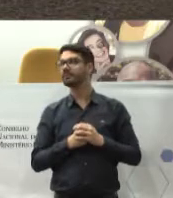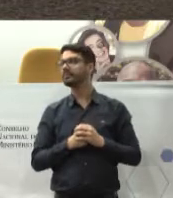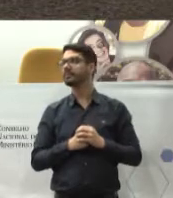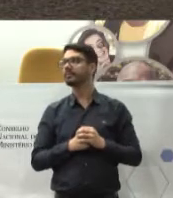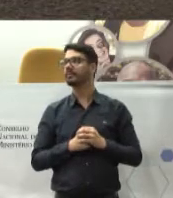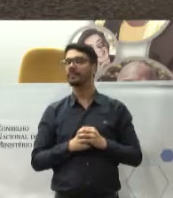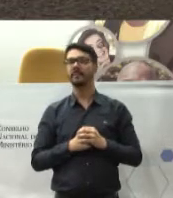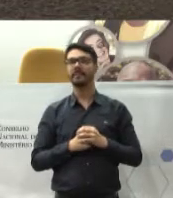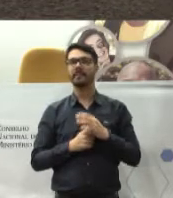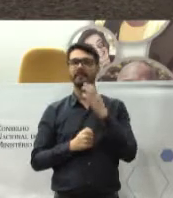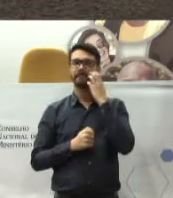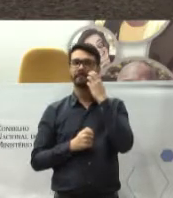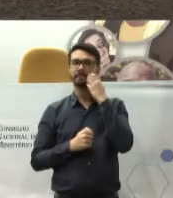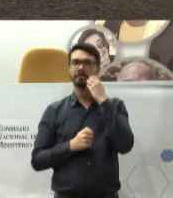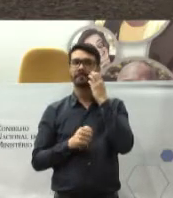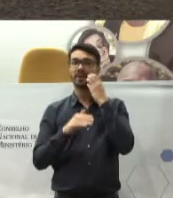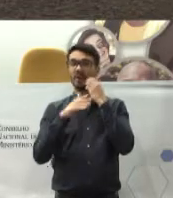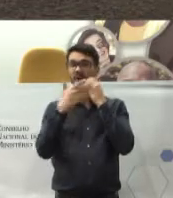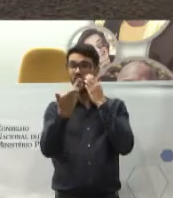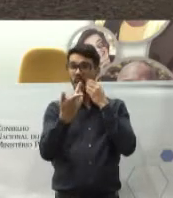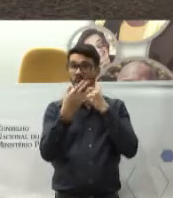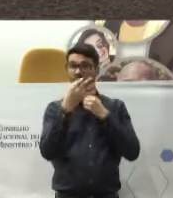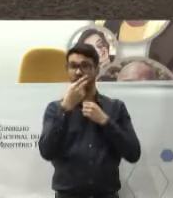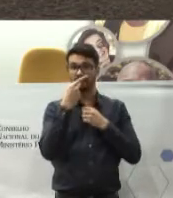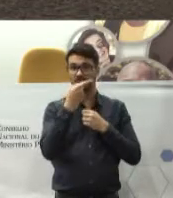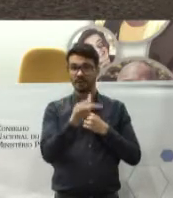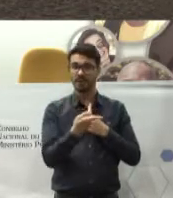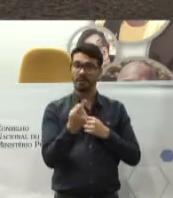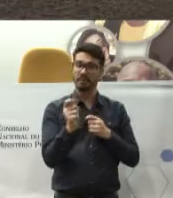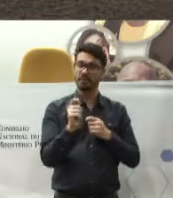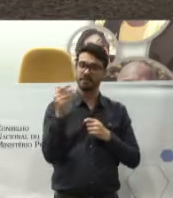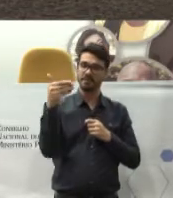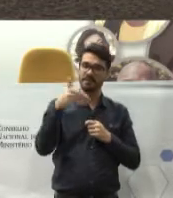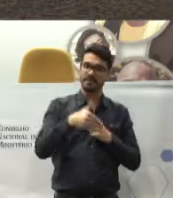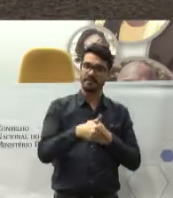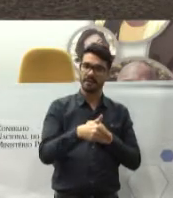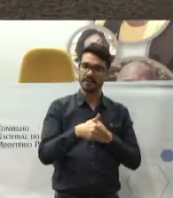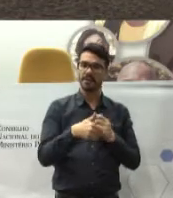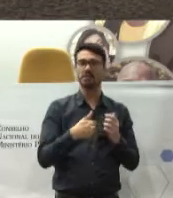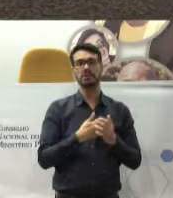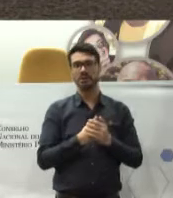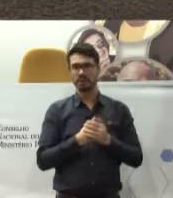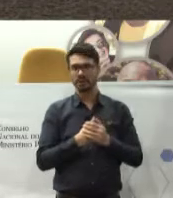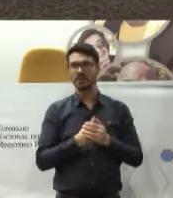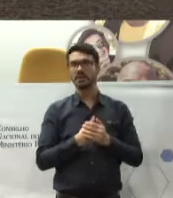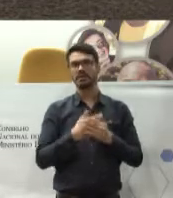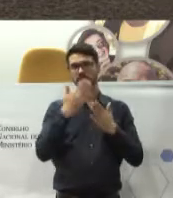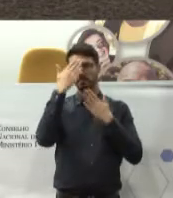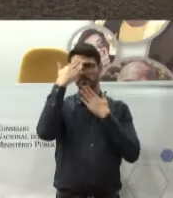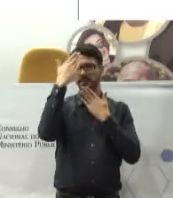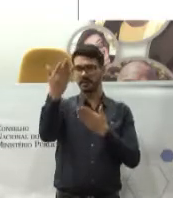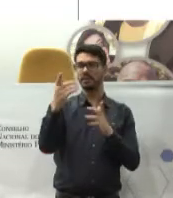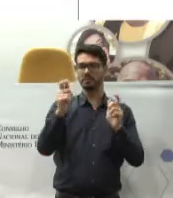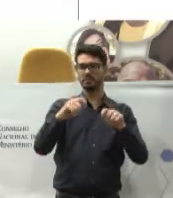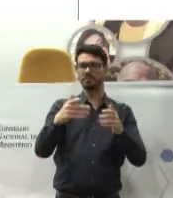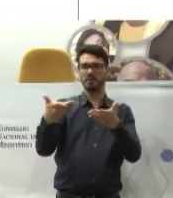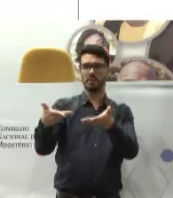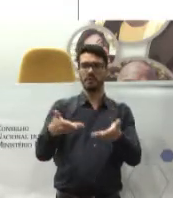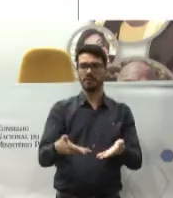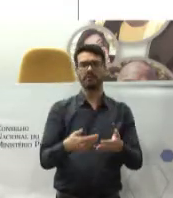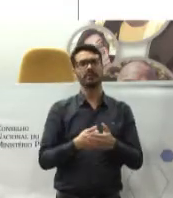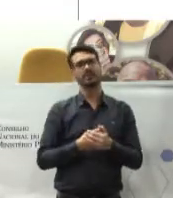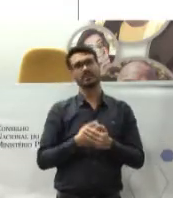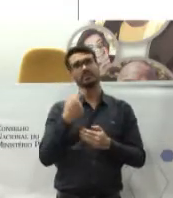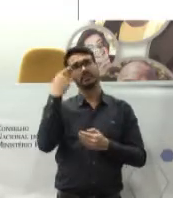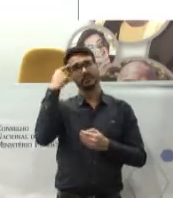Quando foi comentado comigo a hipótese de vir aqui, e a generosidade do convite, eu reitero e agradeço, eu tinha